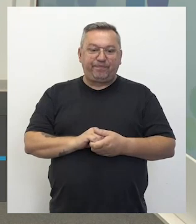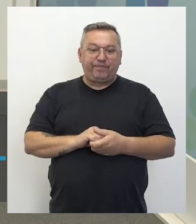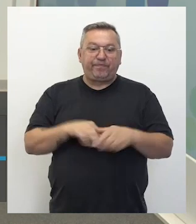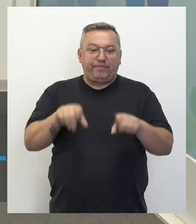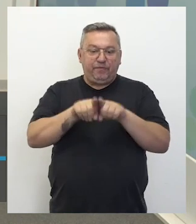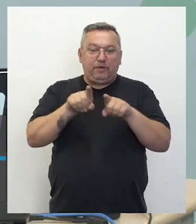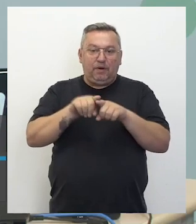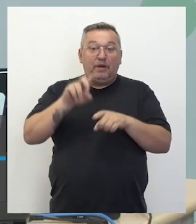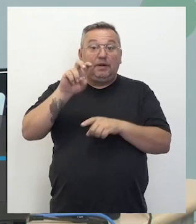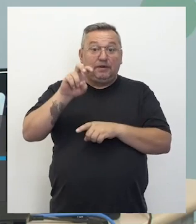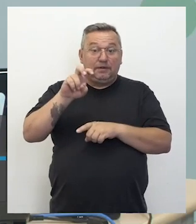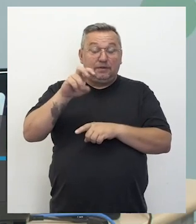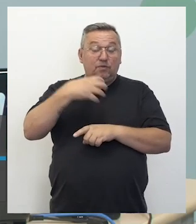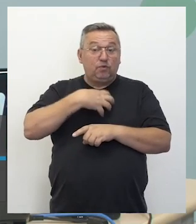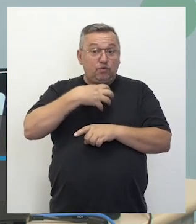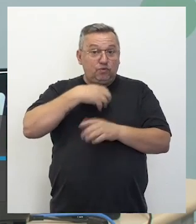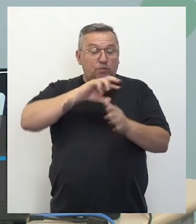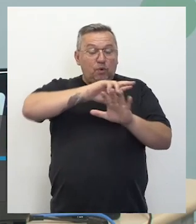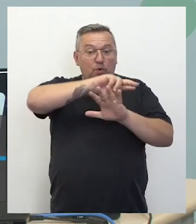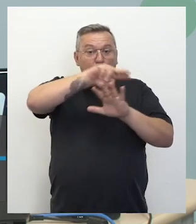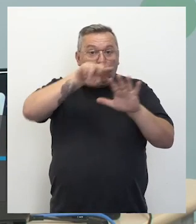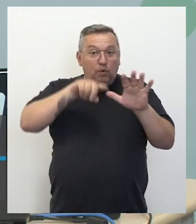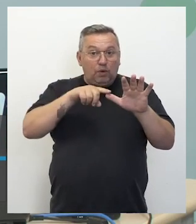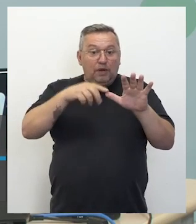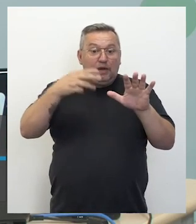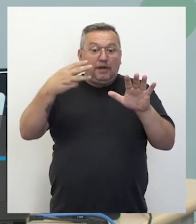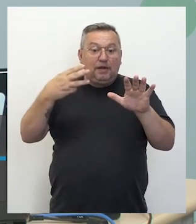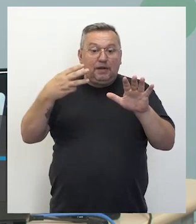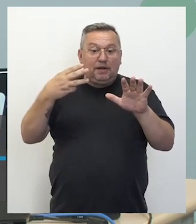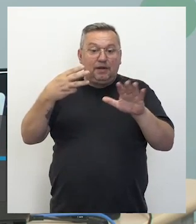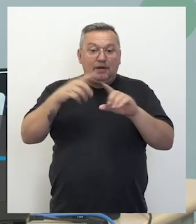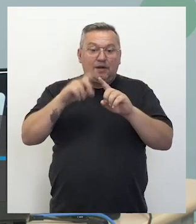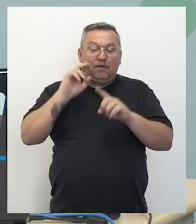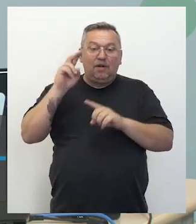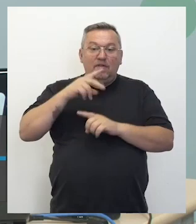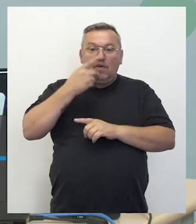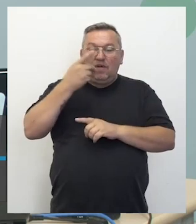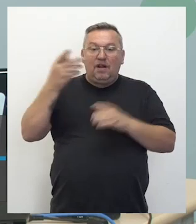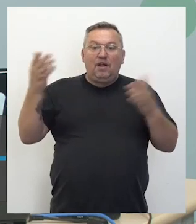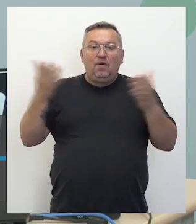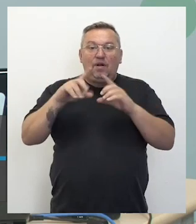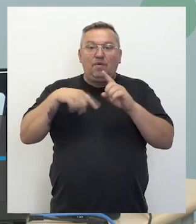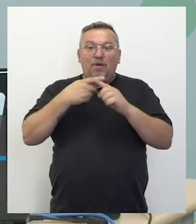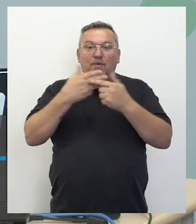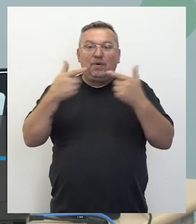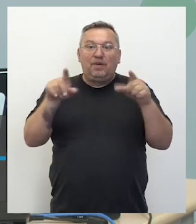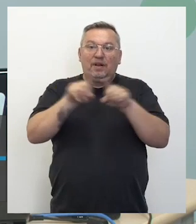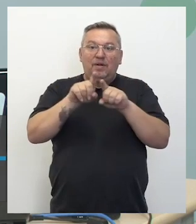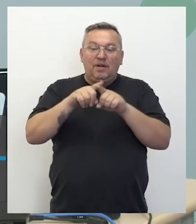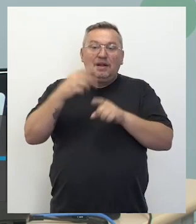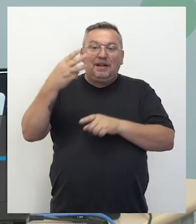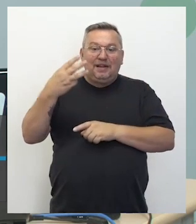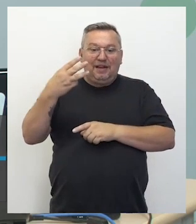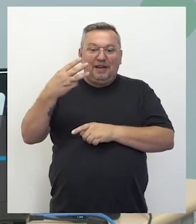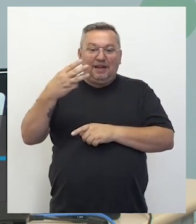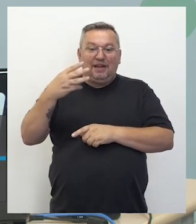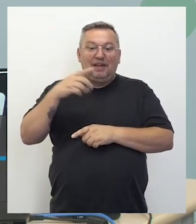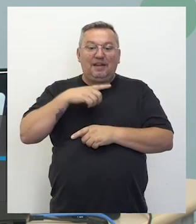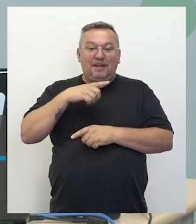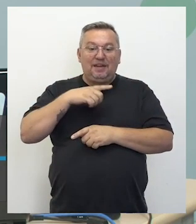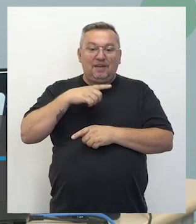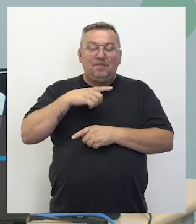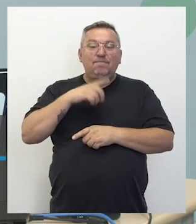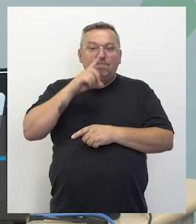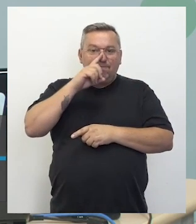dessas 5, pelo menos 3, né, então eu já vou falar alguma coisa aqui, pelo menos 3 estão com